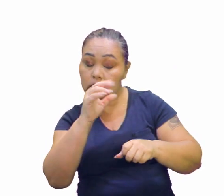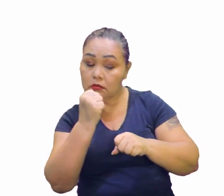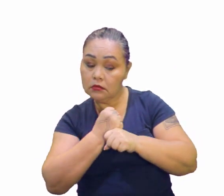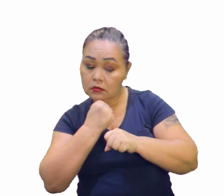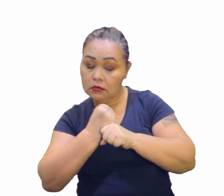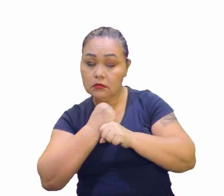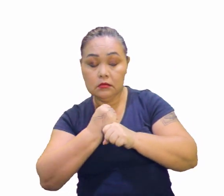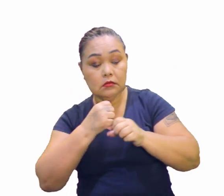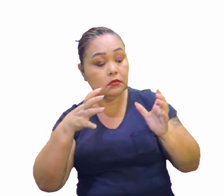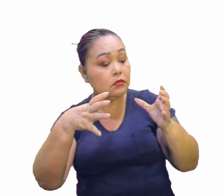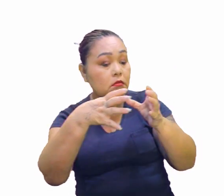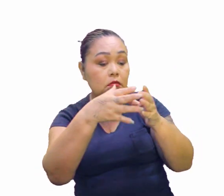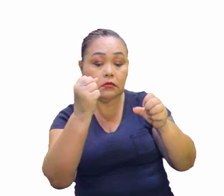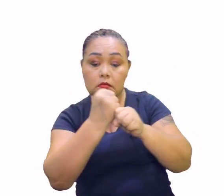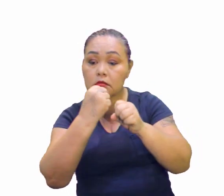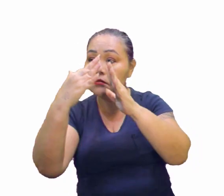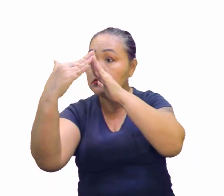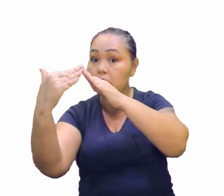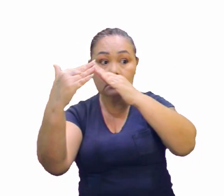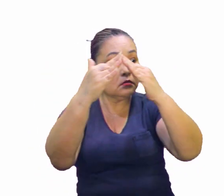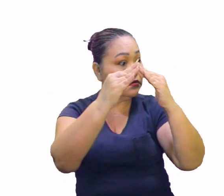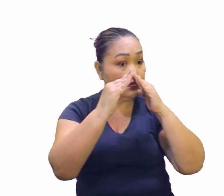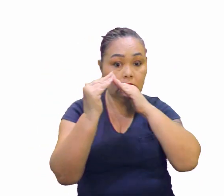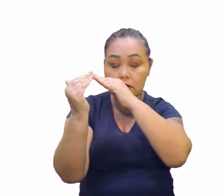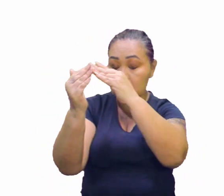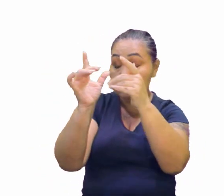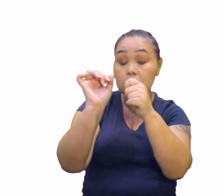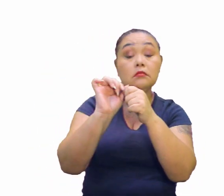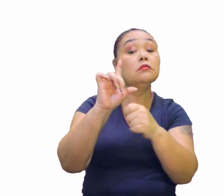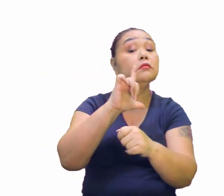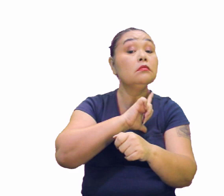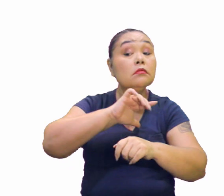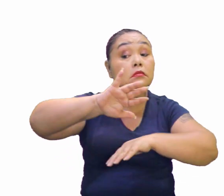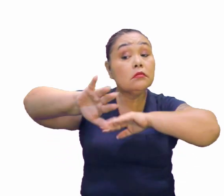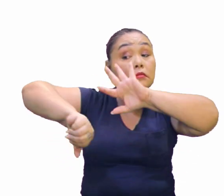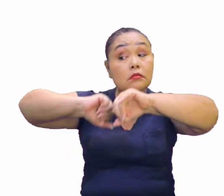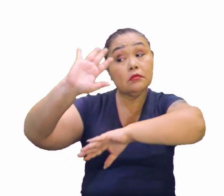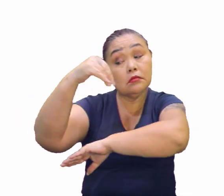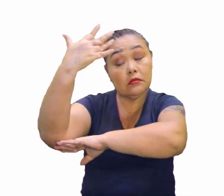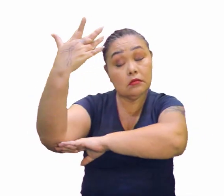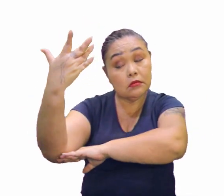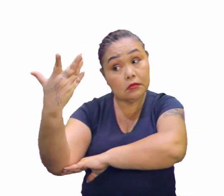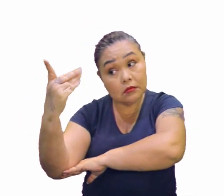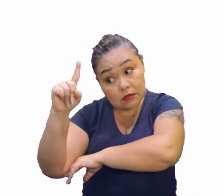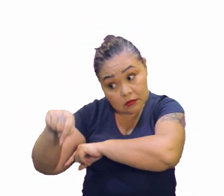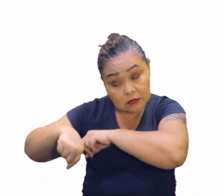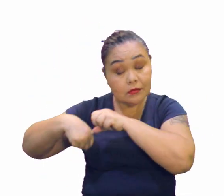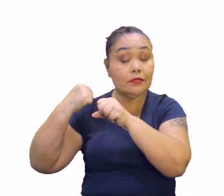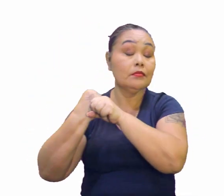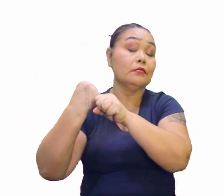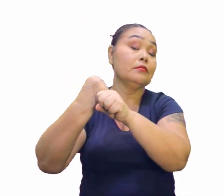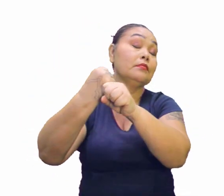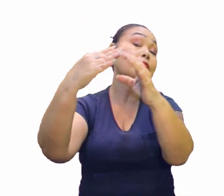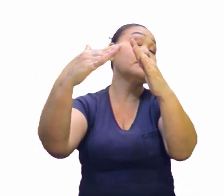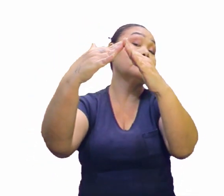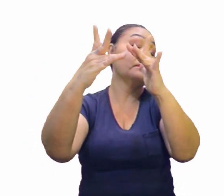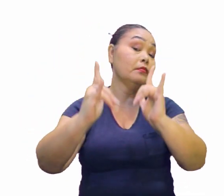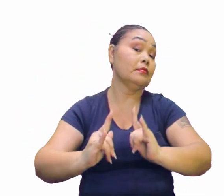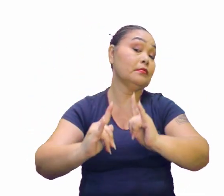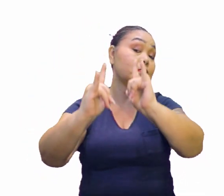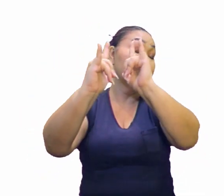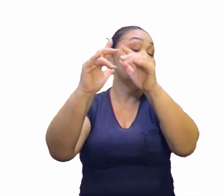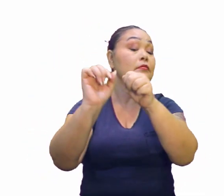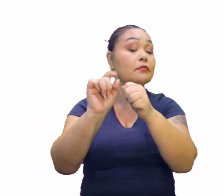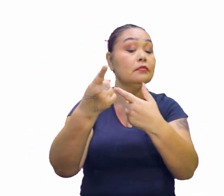criados condomínios residenciais, tem que tirar a floresta, ok? E também